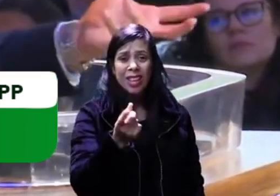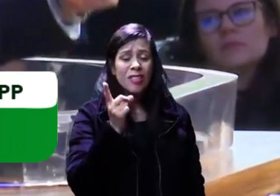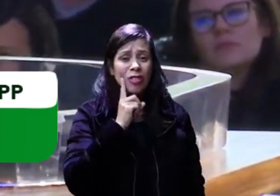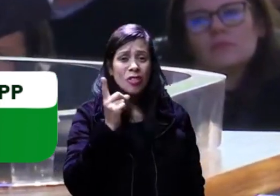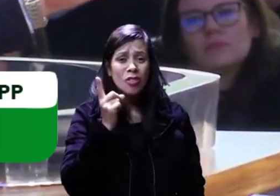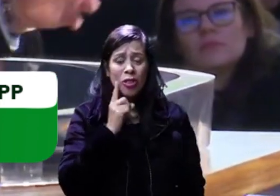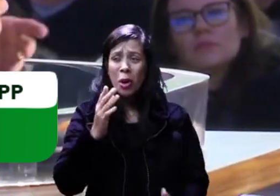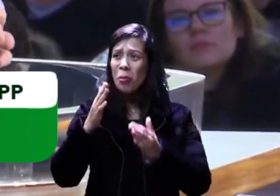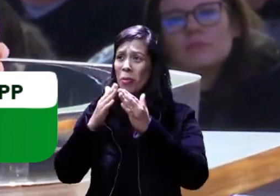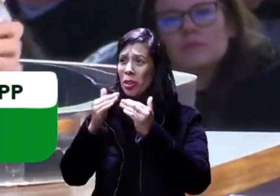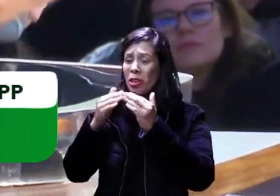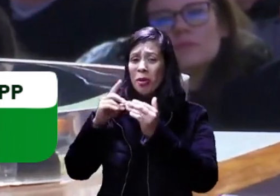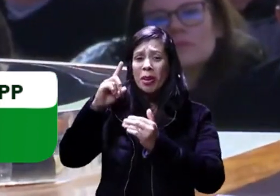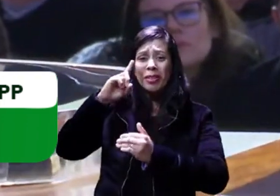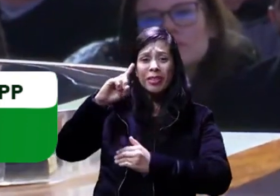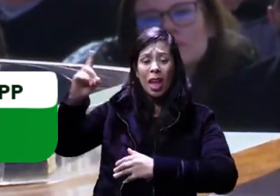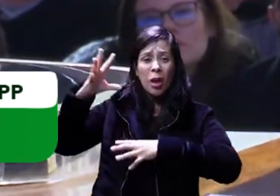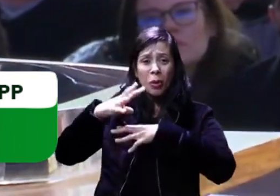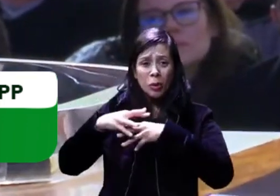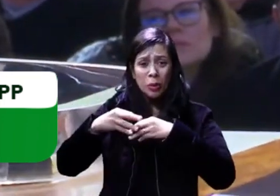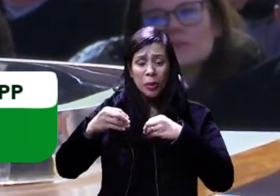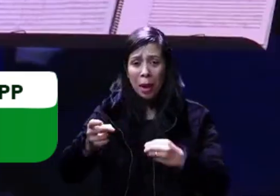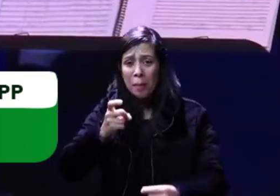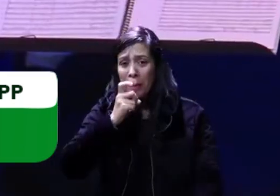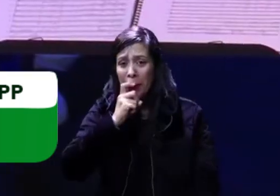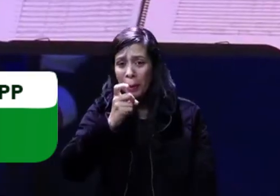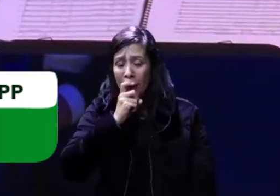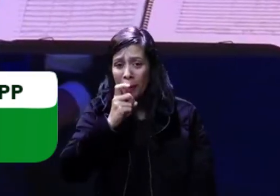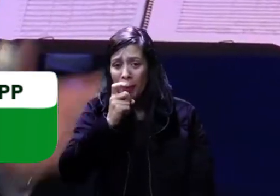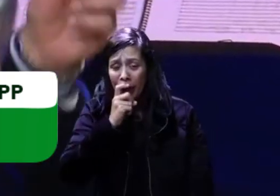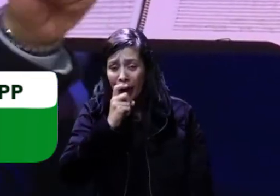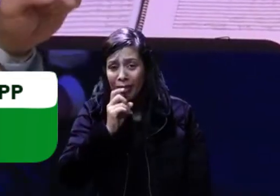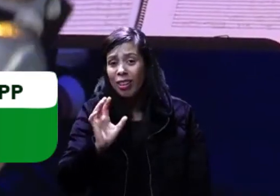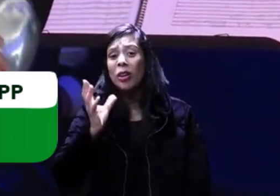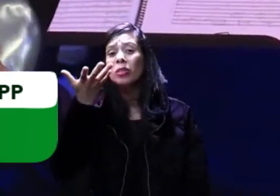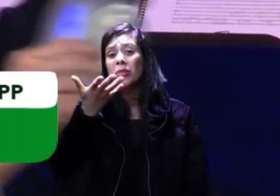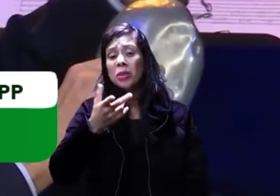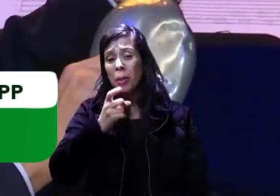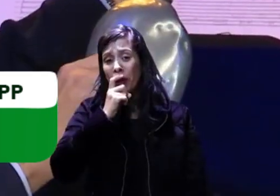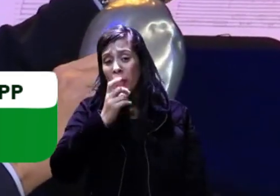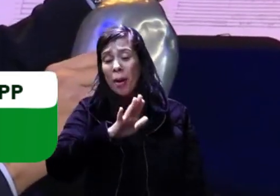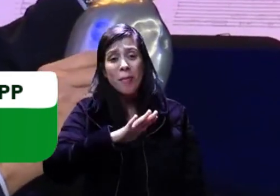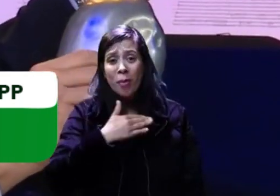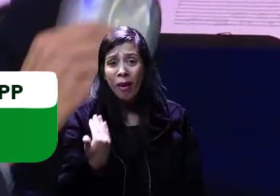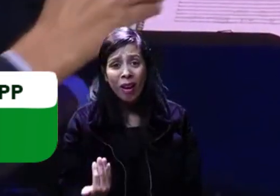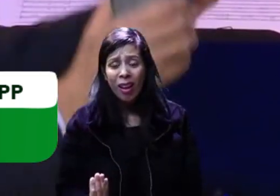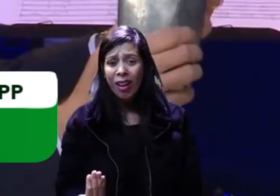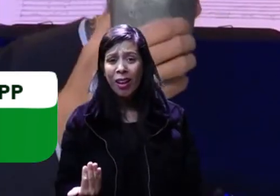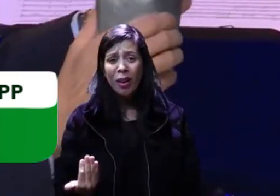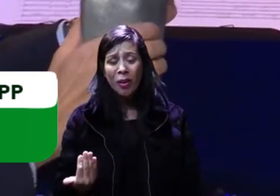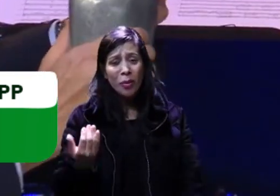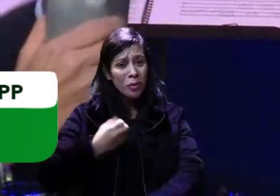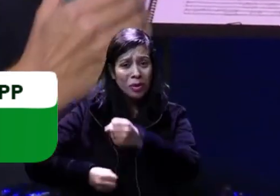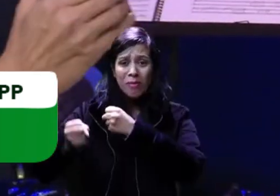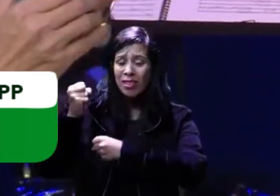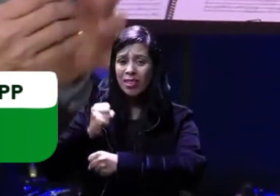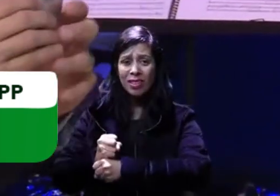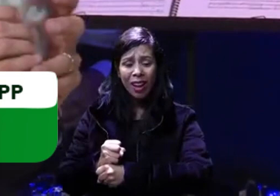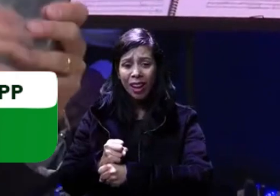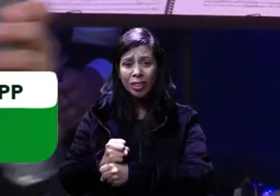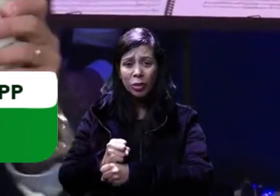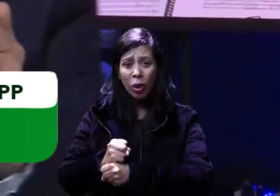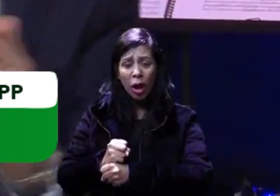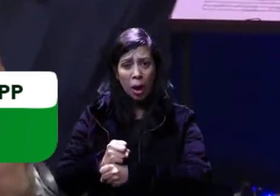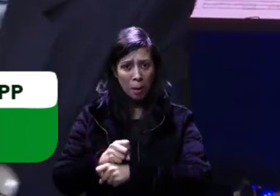Oramos, clamamos, pedimos, mas por isso eu vou me desconfigurar? Por aquilo que não dá certo, eu vou destruir a minha espiritualidade? Não,